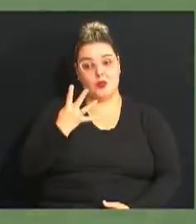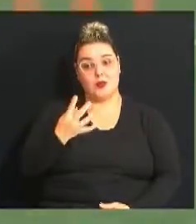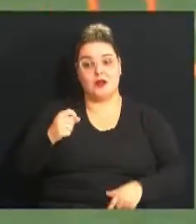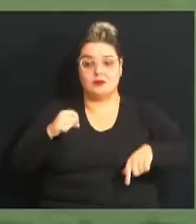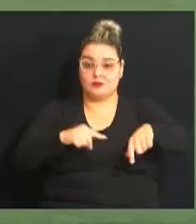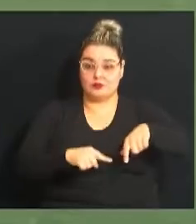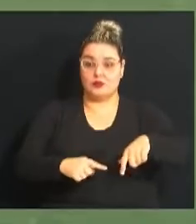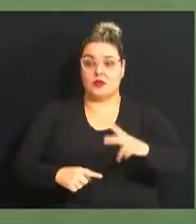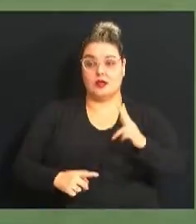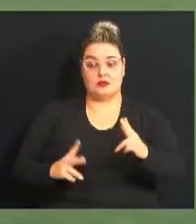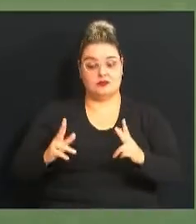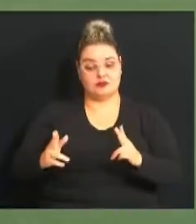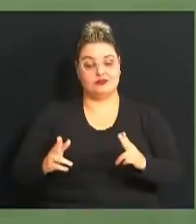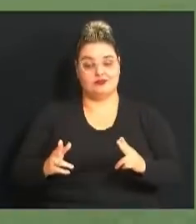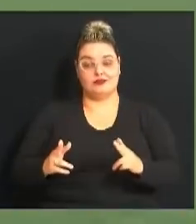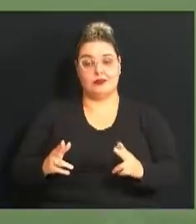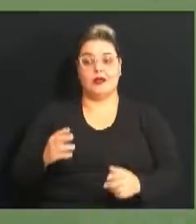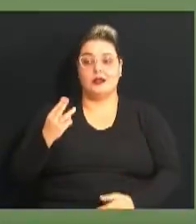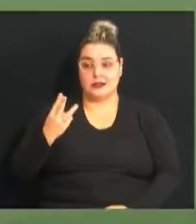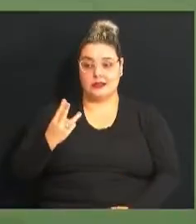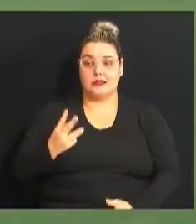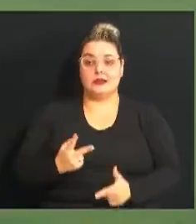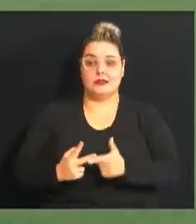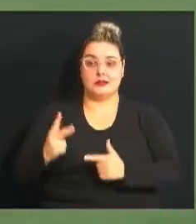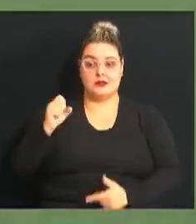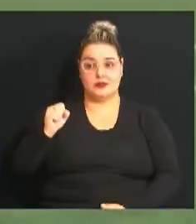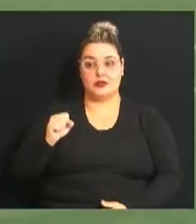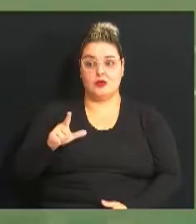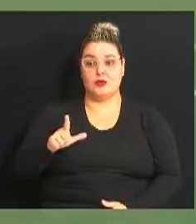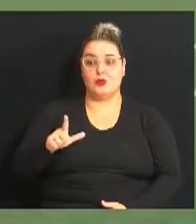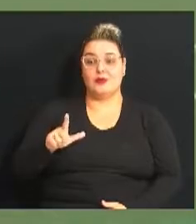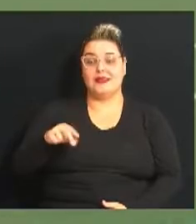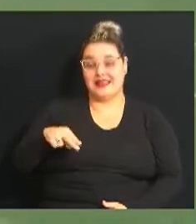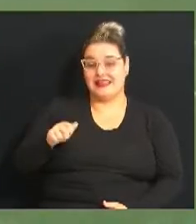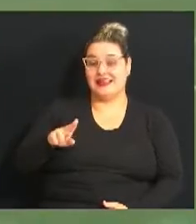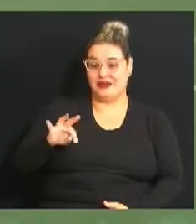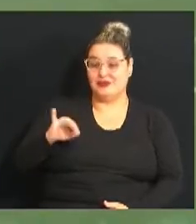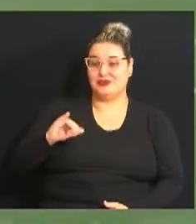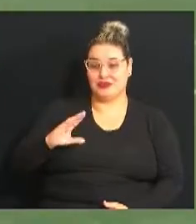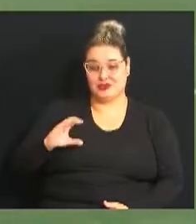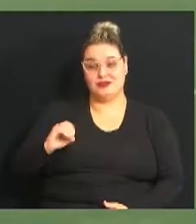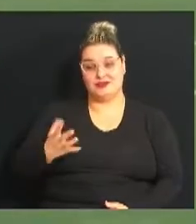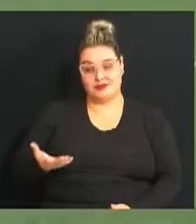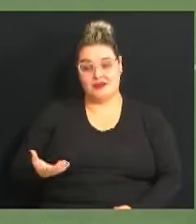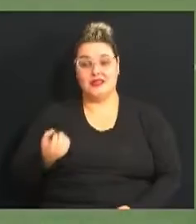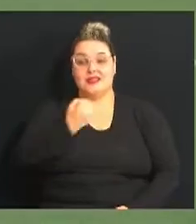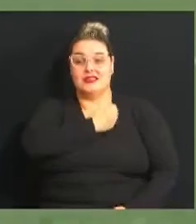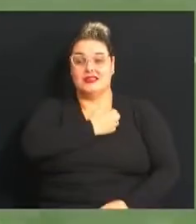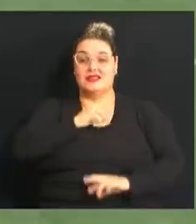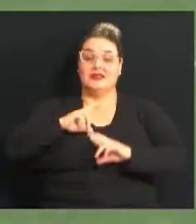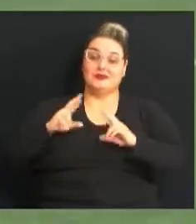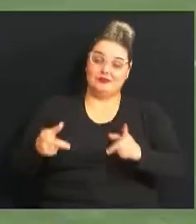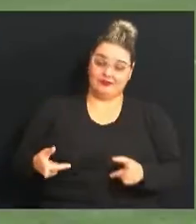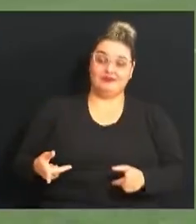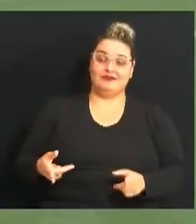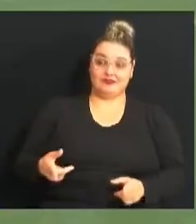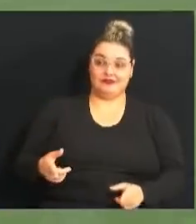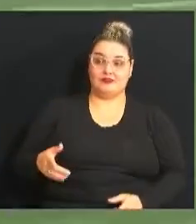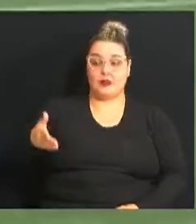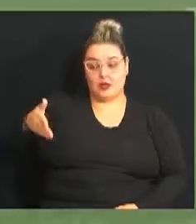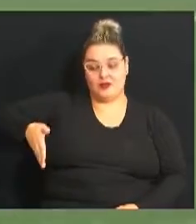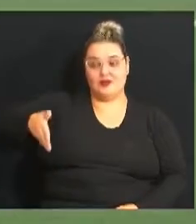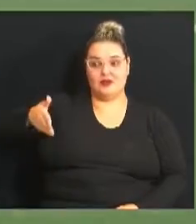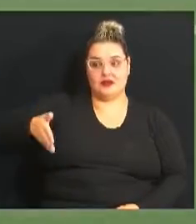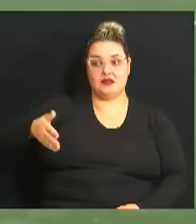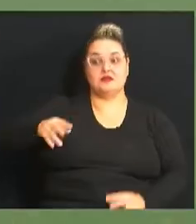empatou 3 e venceu apenas o Lanterna Náutico. Mesmo com números contrários, o lateral enxerga